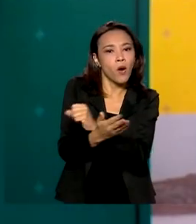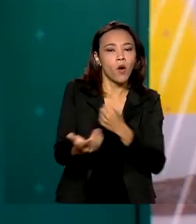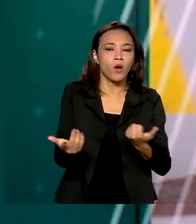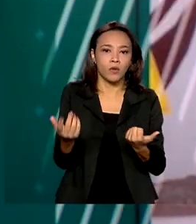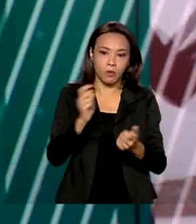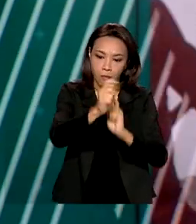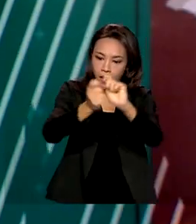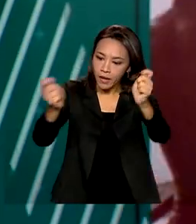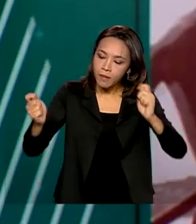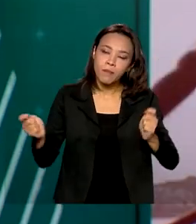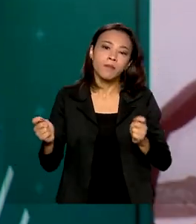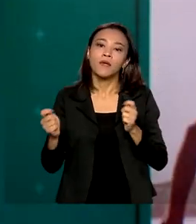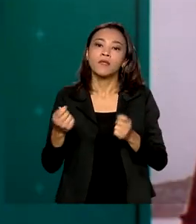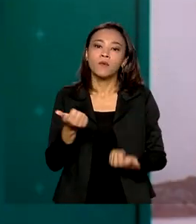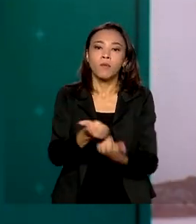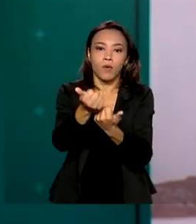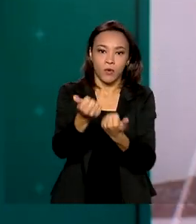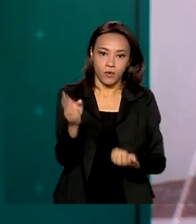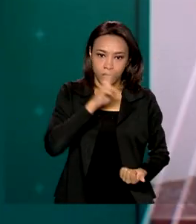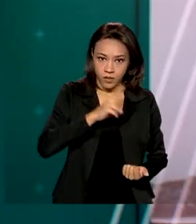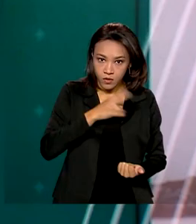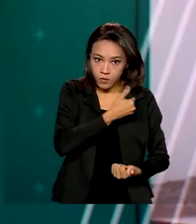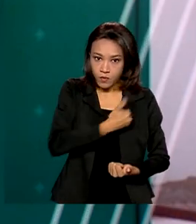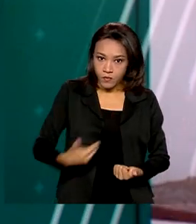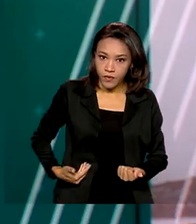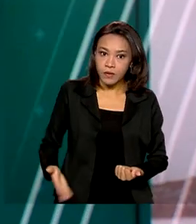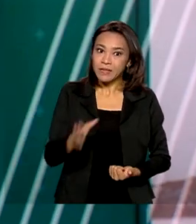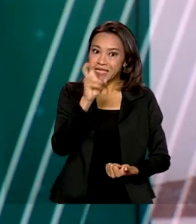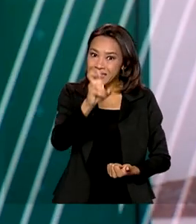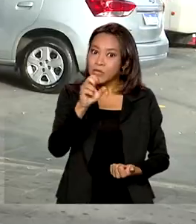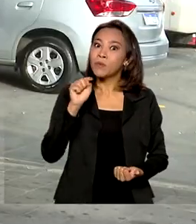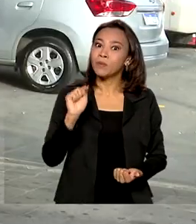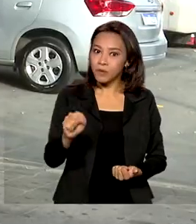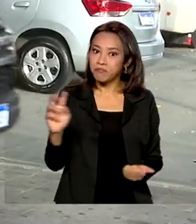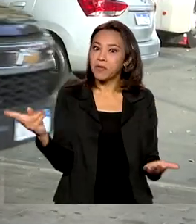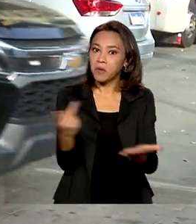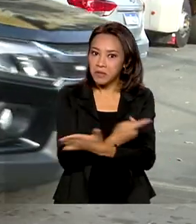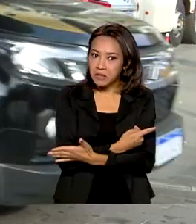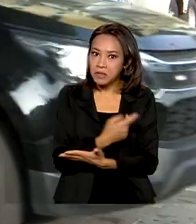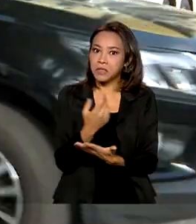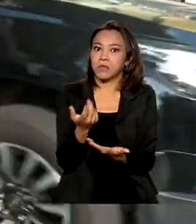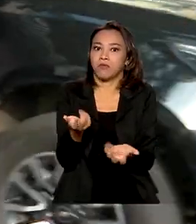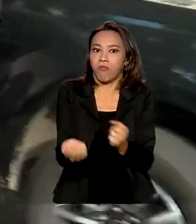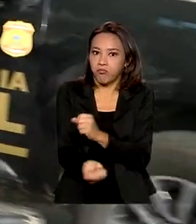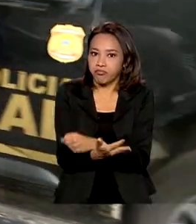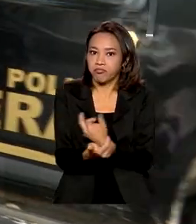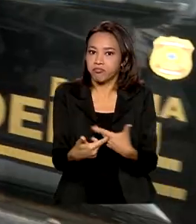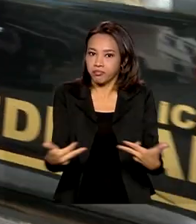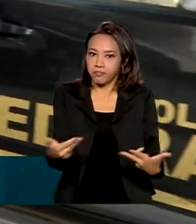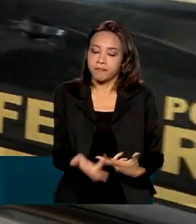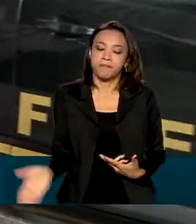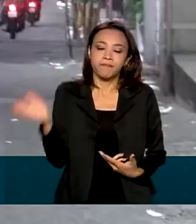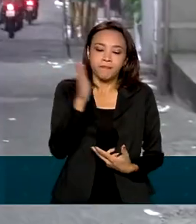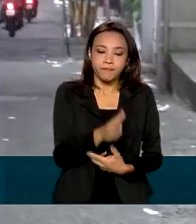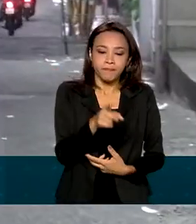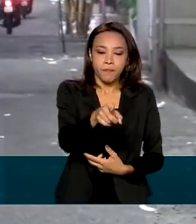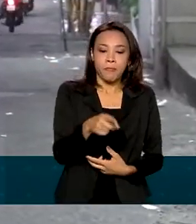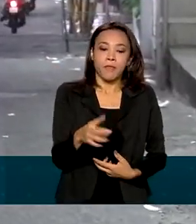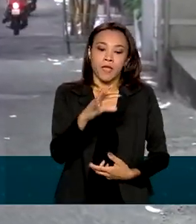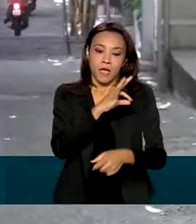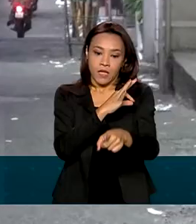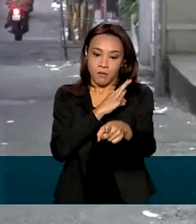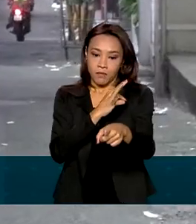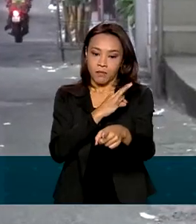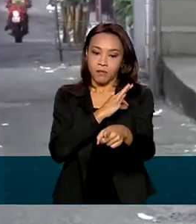estimativa é que 5 mil benefícios tenham sido fraudados. No Rio, a operação da Polícia Federal, na